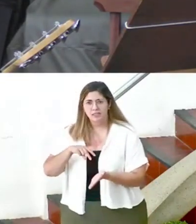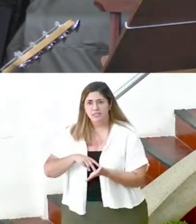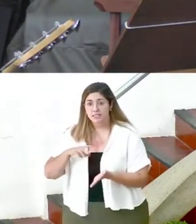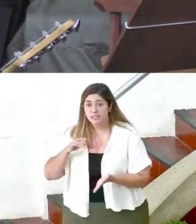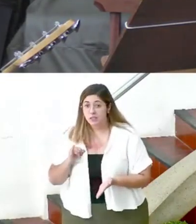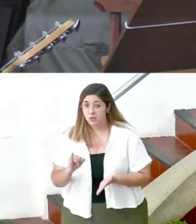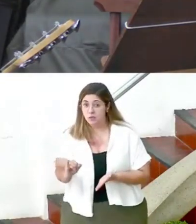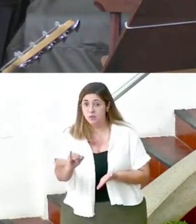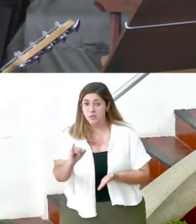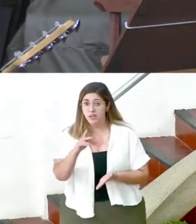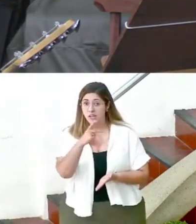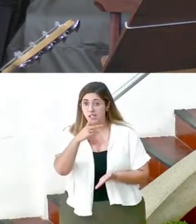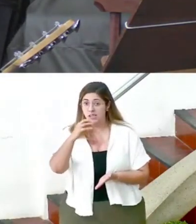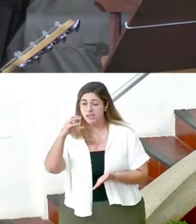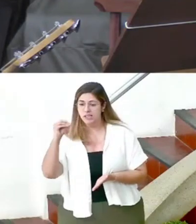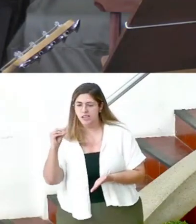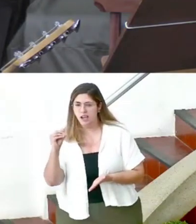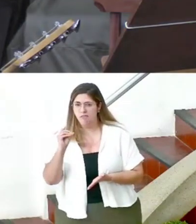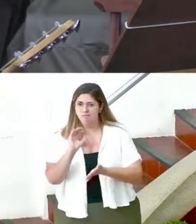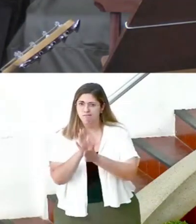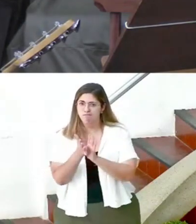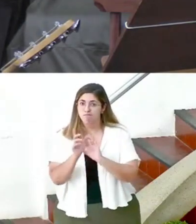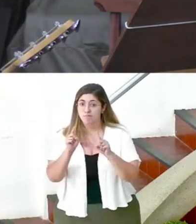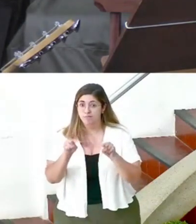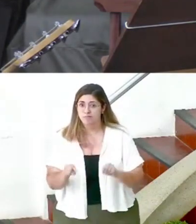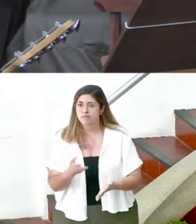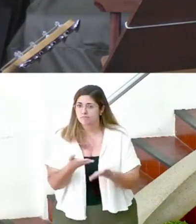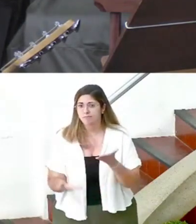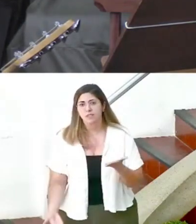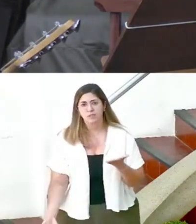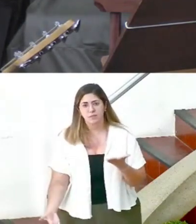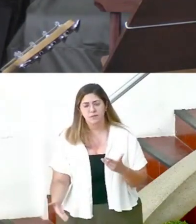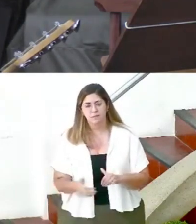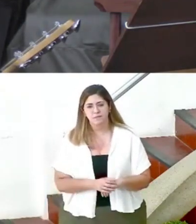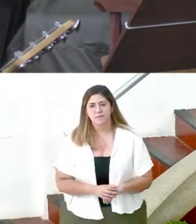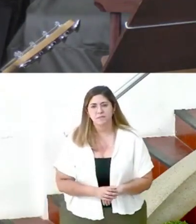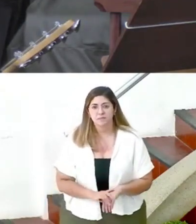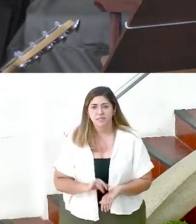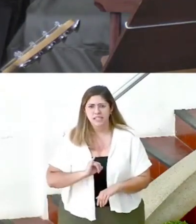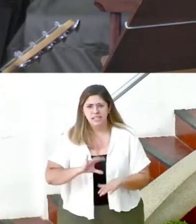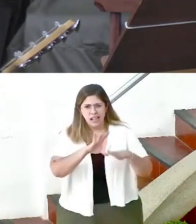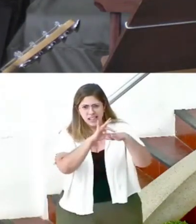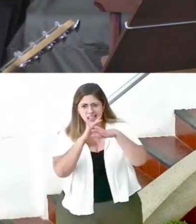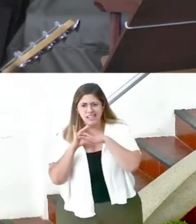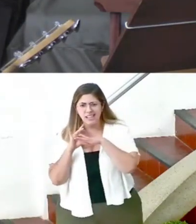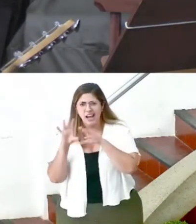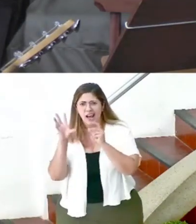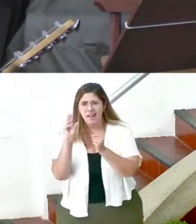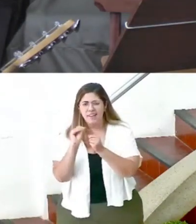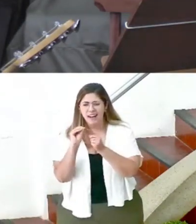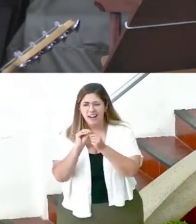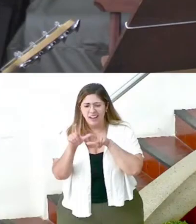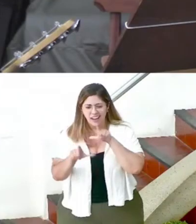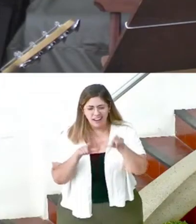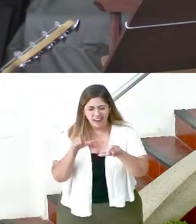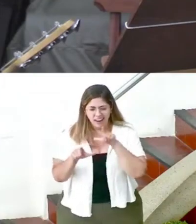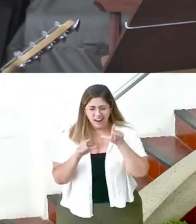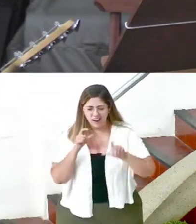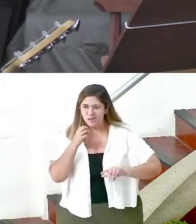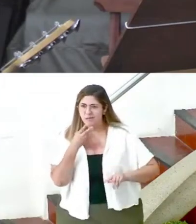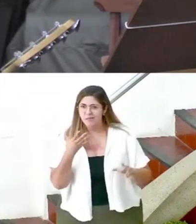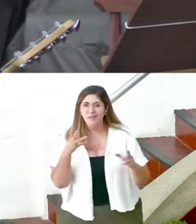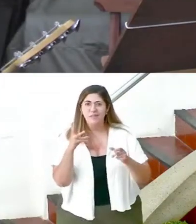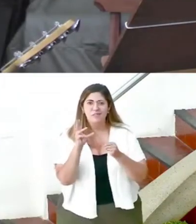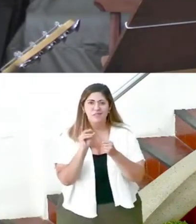100 anos, não gere orgulho no coração dos que pregam? Que os seus líderes, quando fazem o seu trabalho, como devem fazer, cuidando